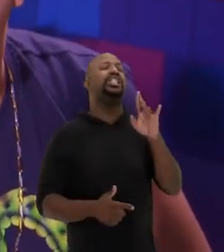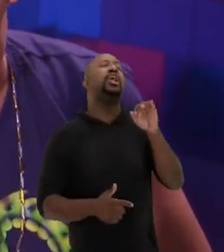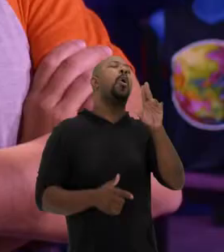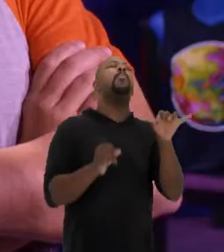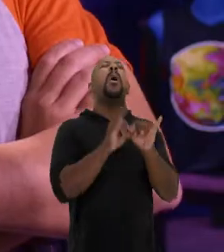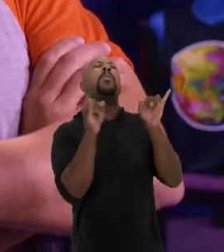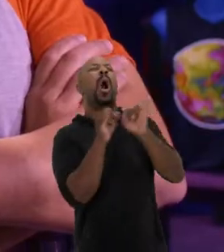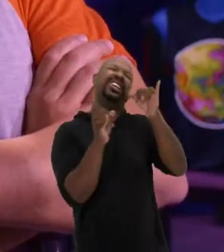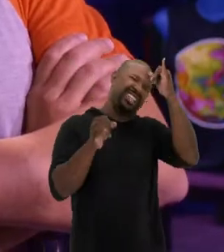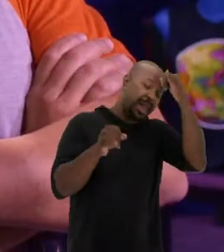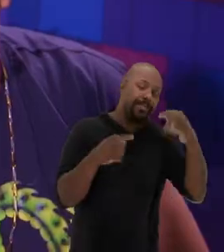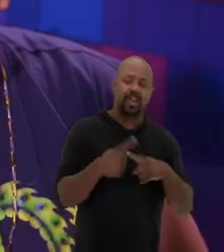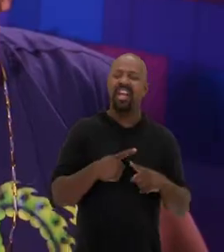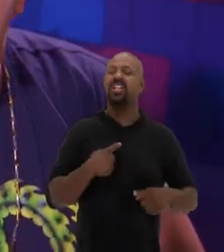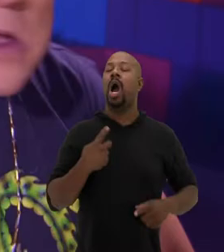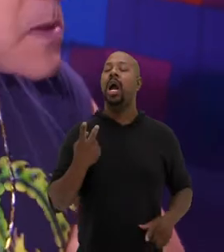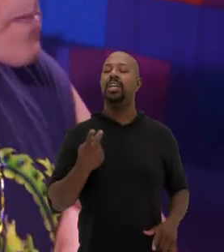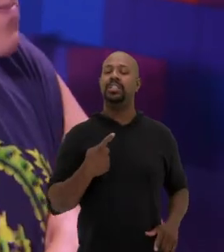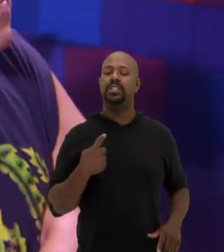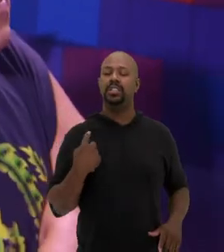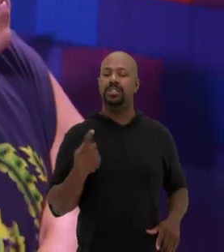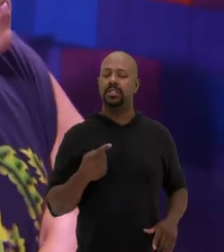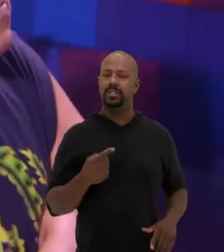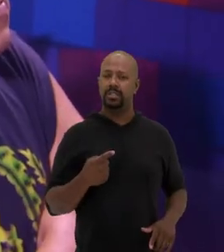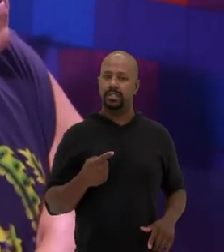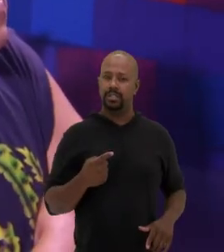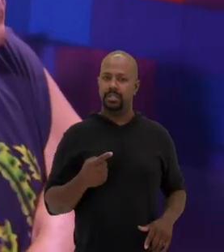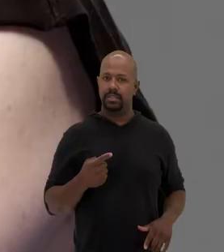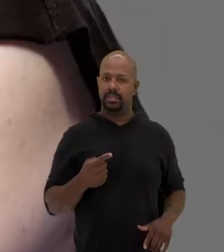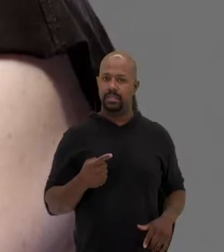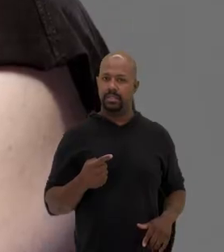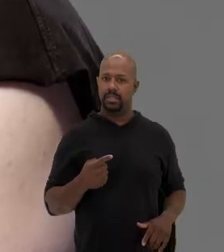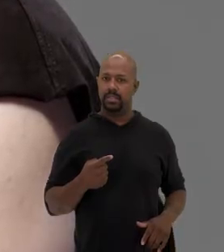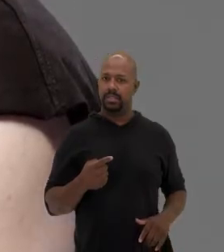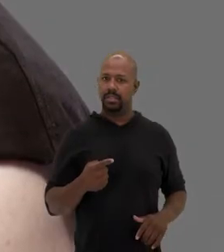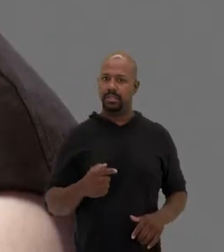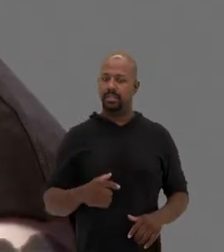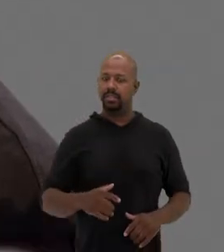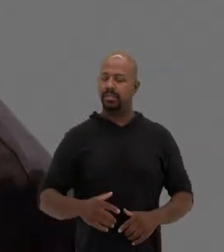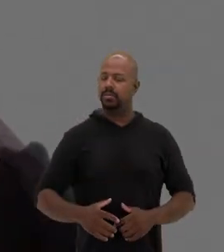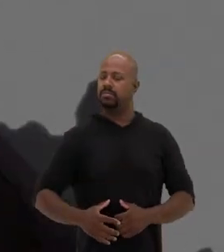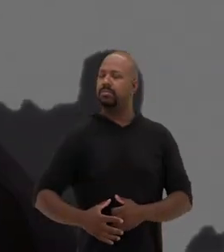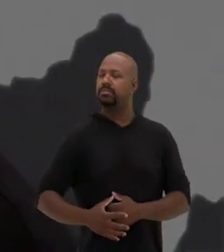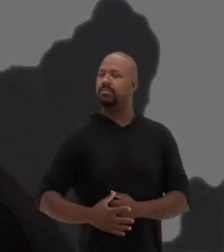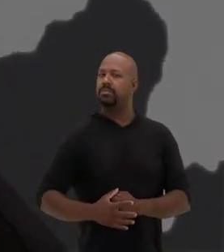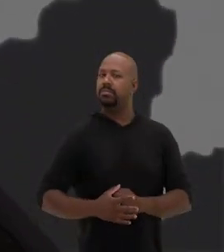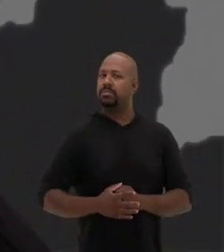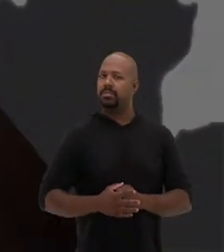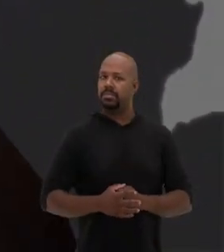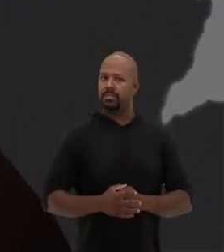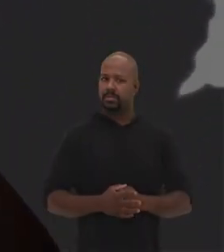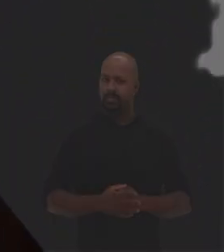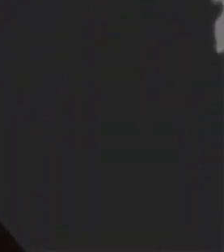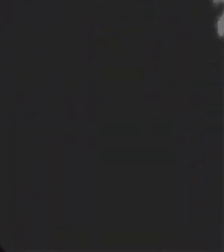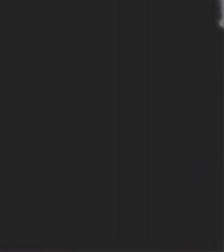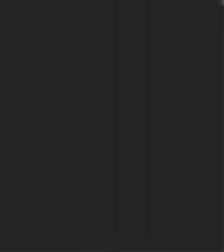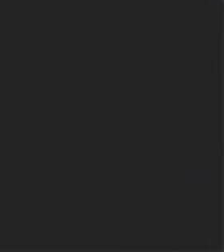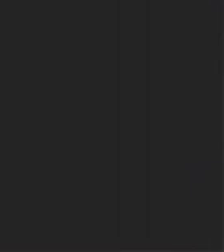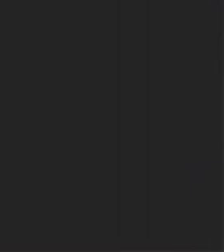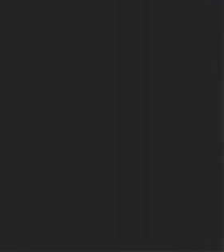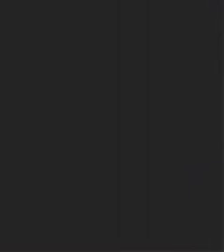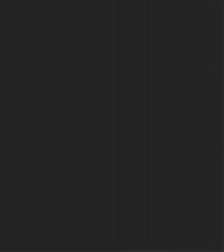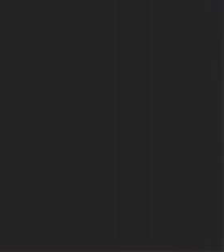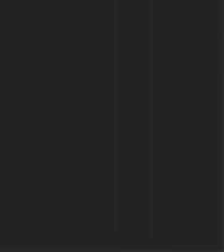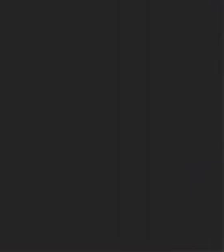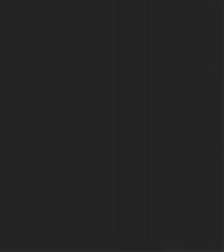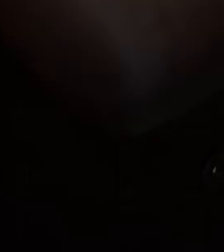Trio Bobões, porque nós... Dimitri e Ernesto fazem uma pose olhando sérios para frente. A câmera em plano detalhe de cada um e, em